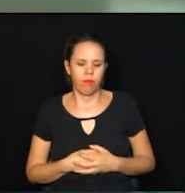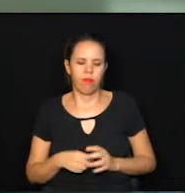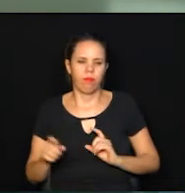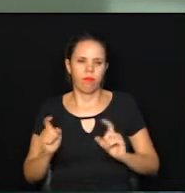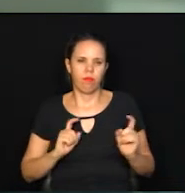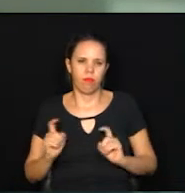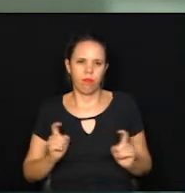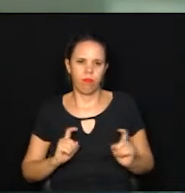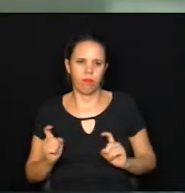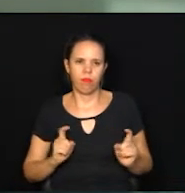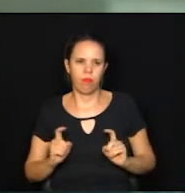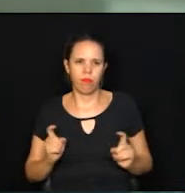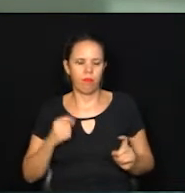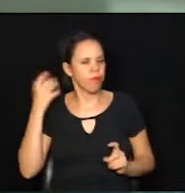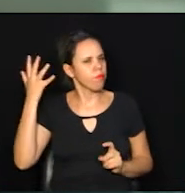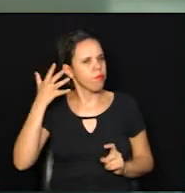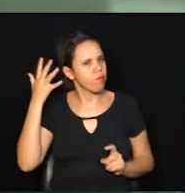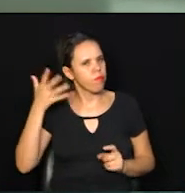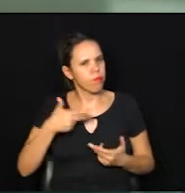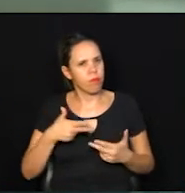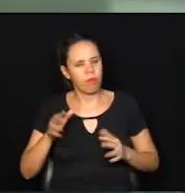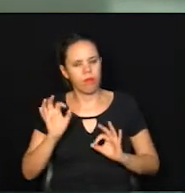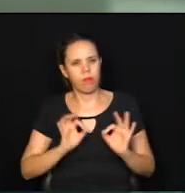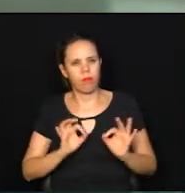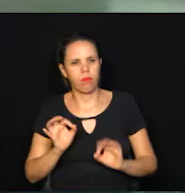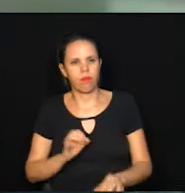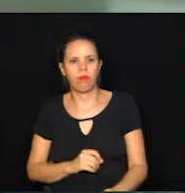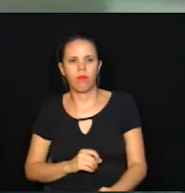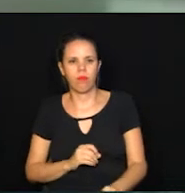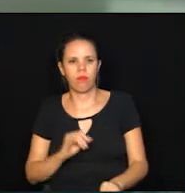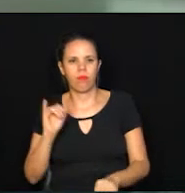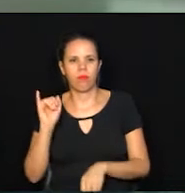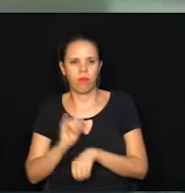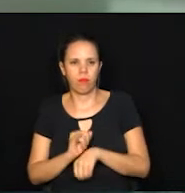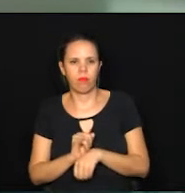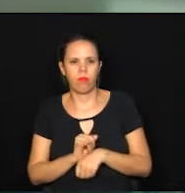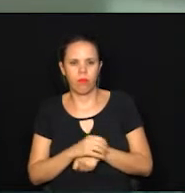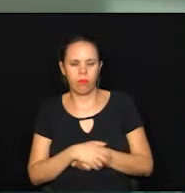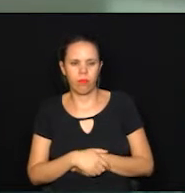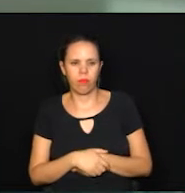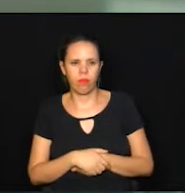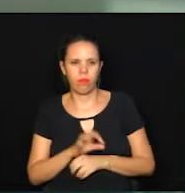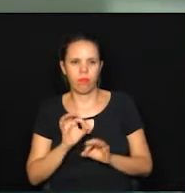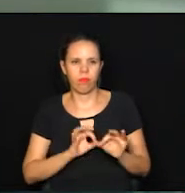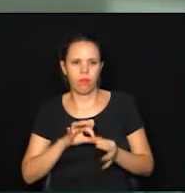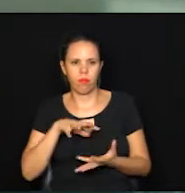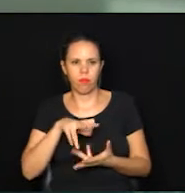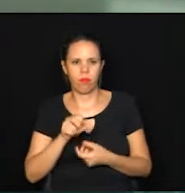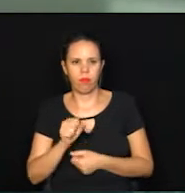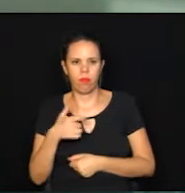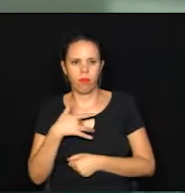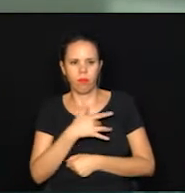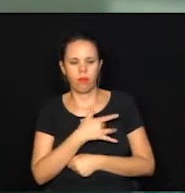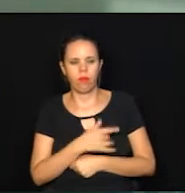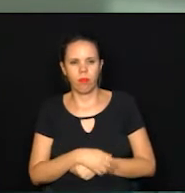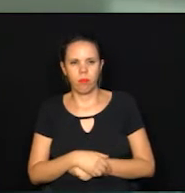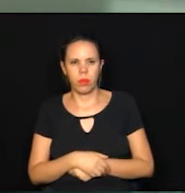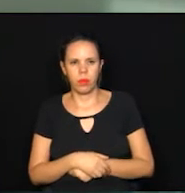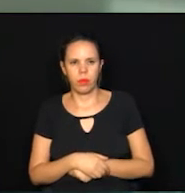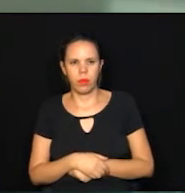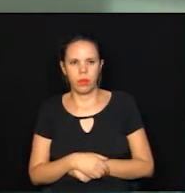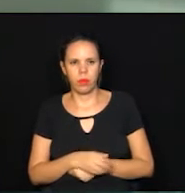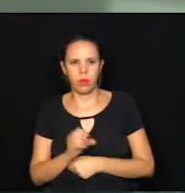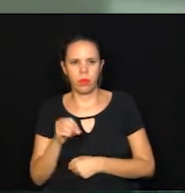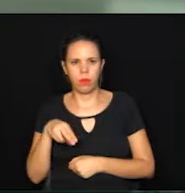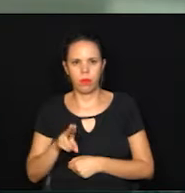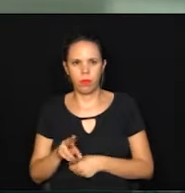reuniões em fóruns multilaterais, em organizações internacionais, desde a Organização Mundial da Saúde, como a